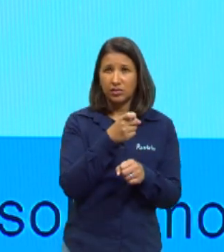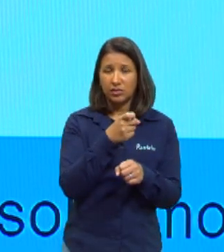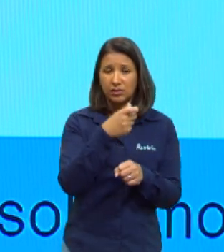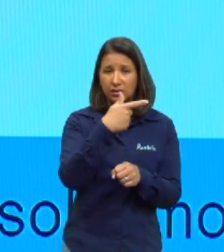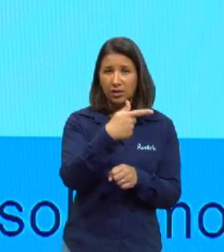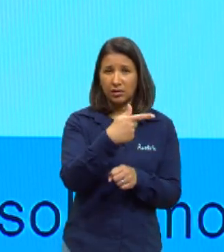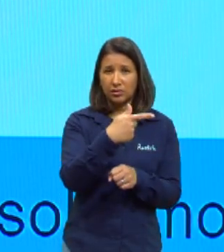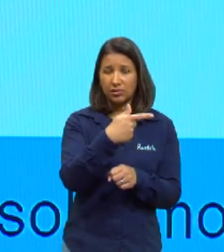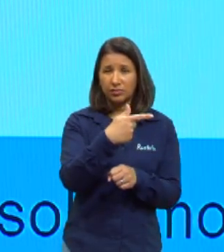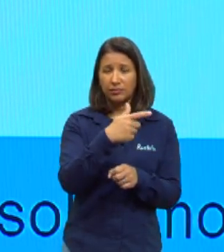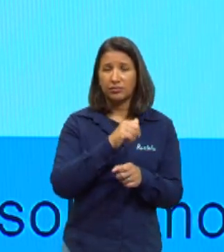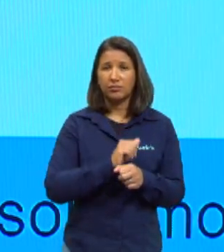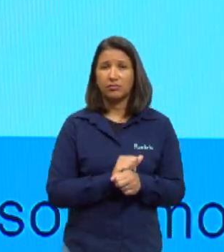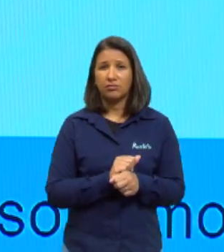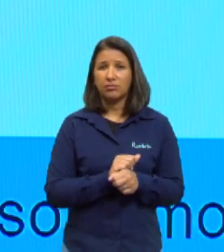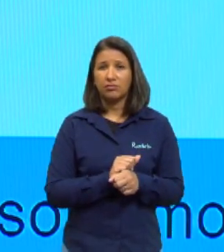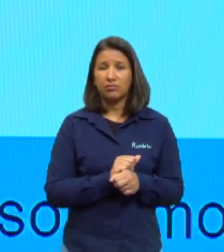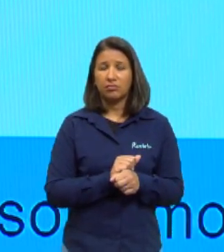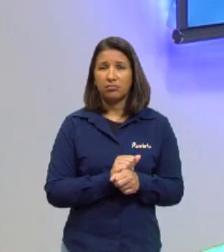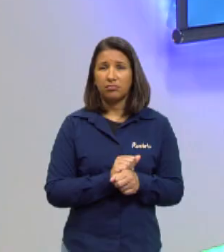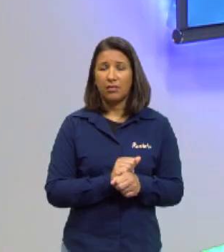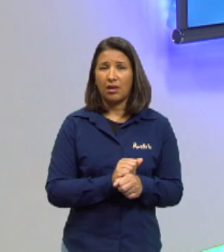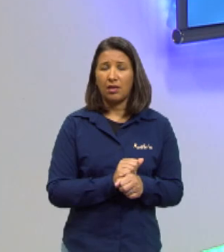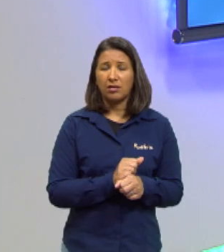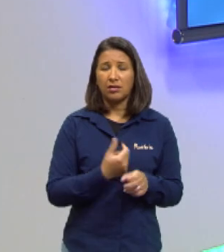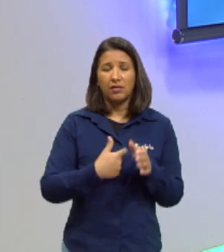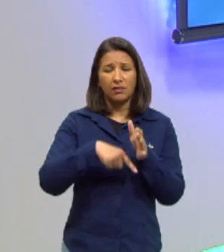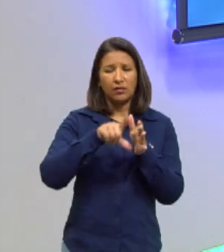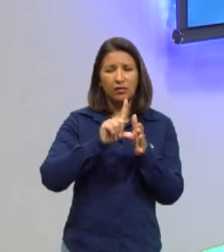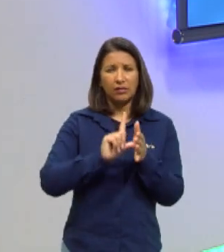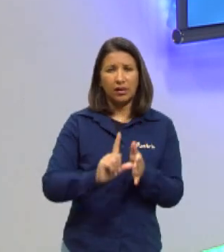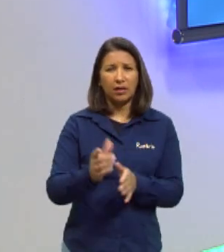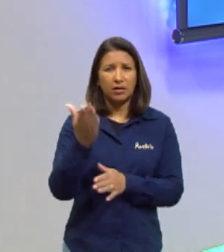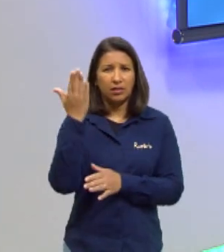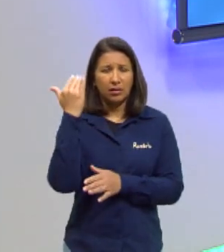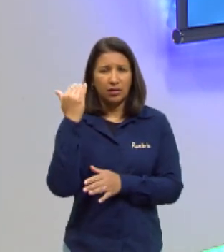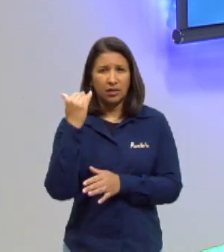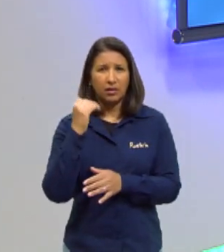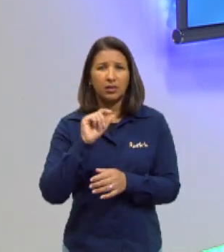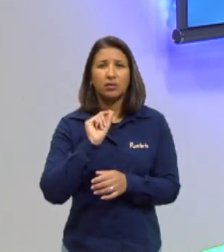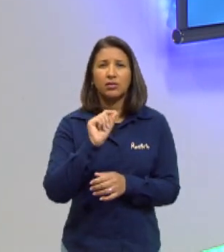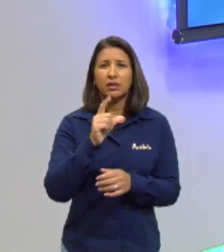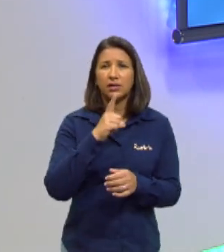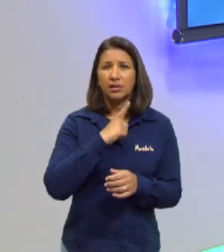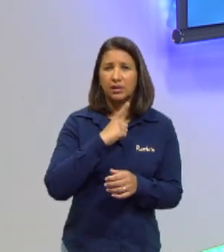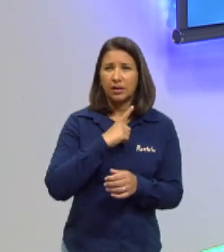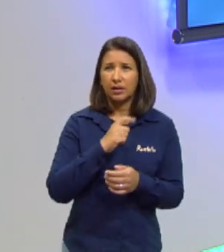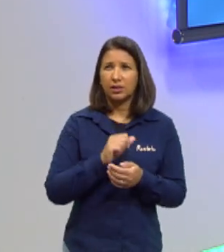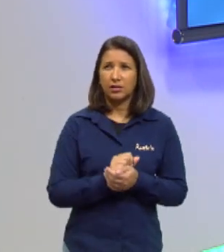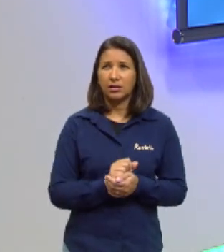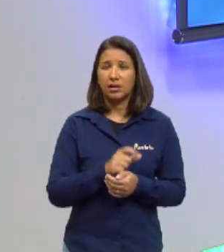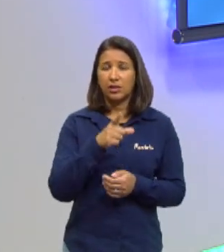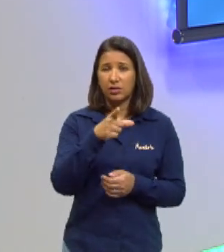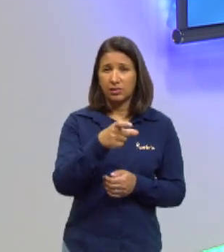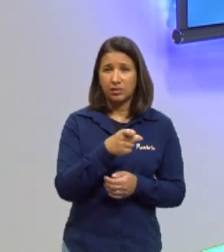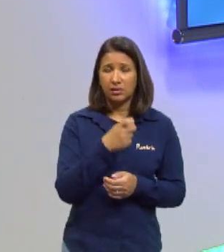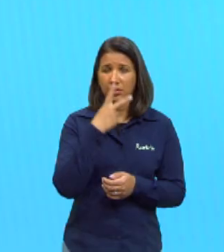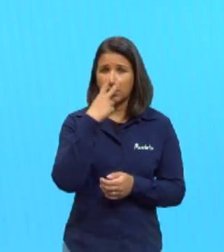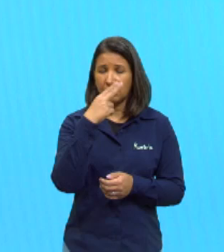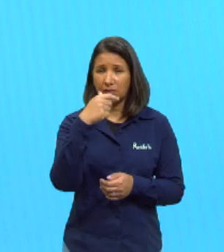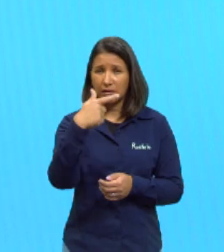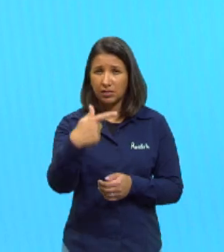7. Então, se nós voltarmos lá na nossa resolução, o que que nós temos? Que o x é igual